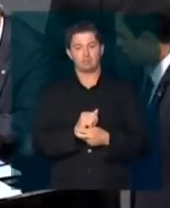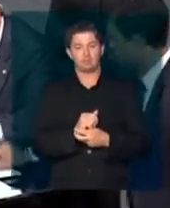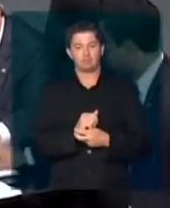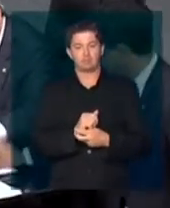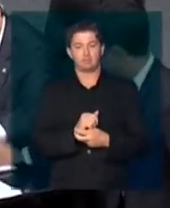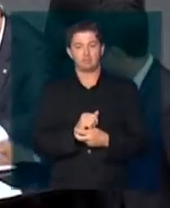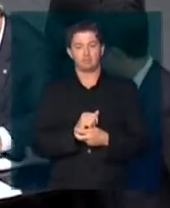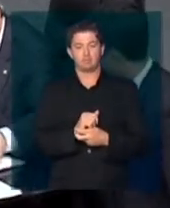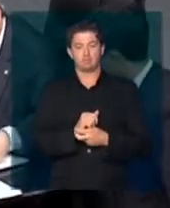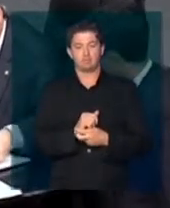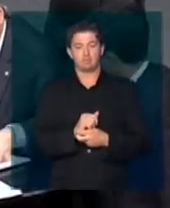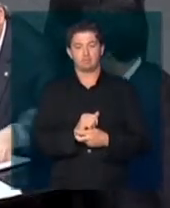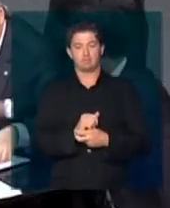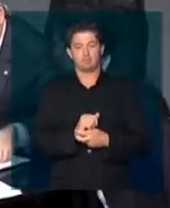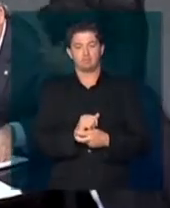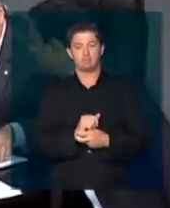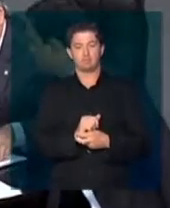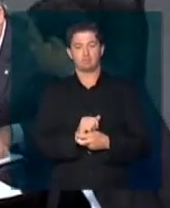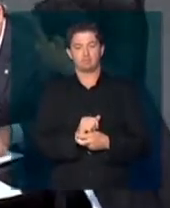Aqui.